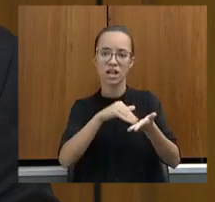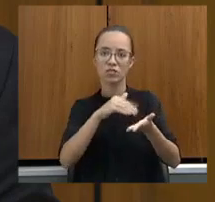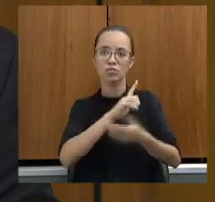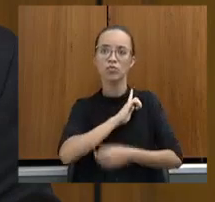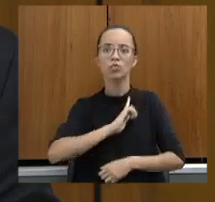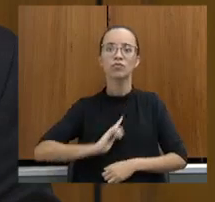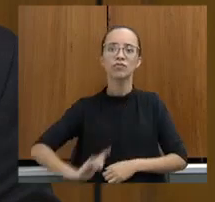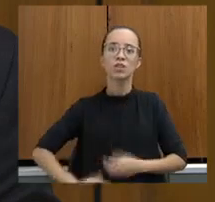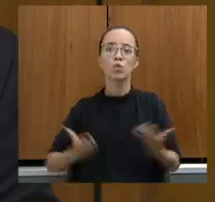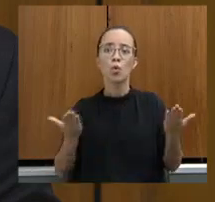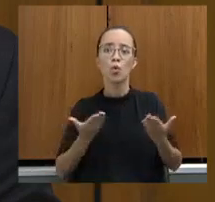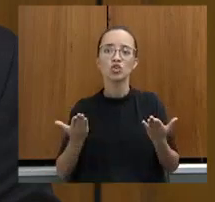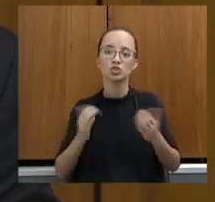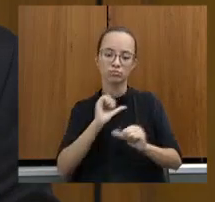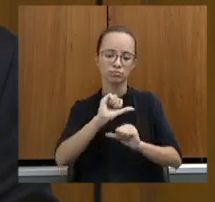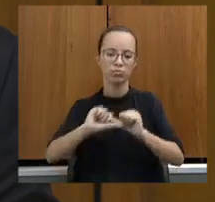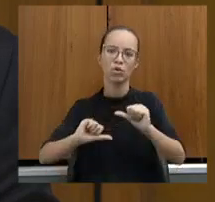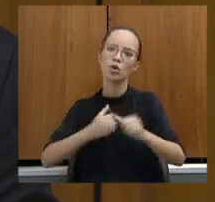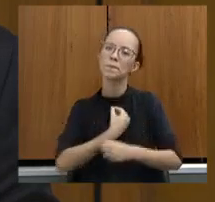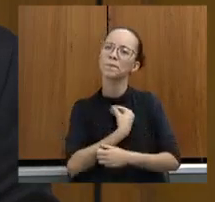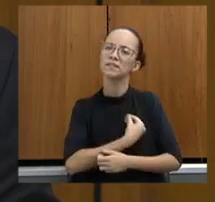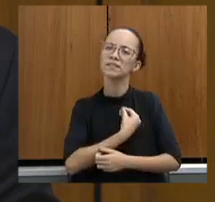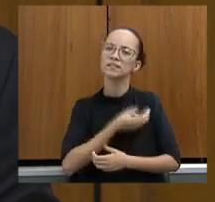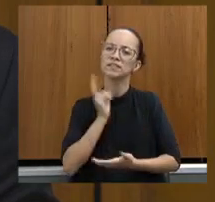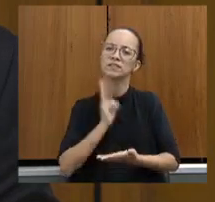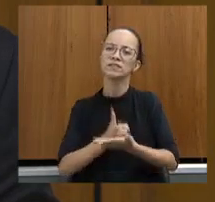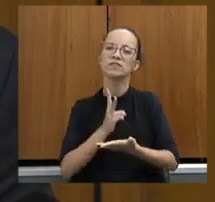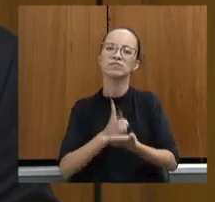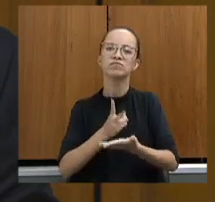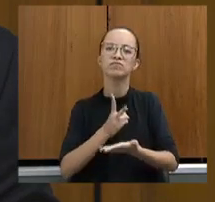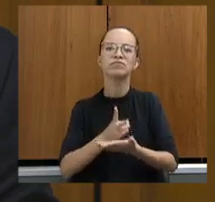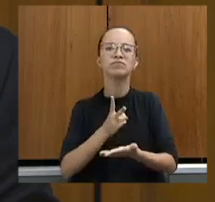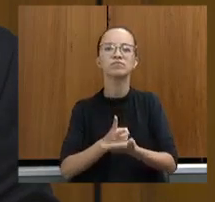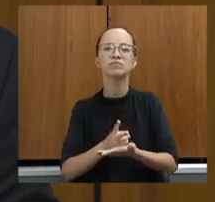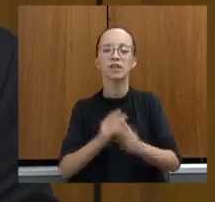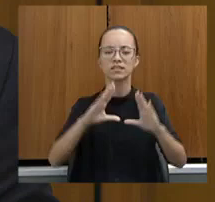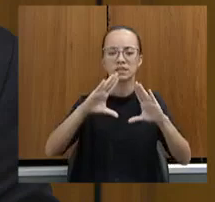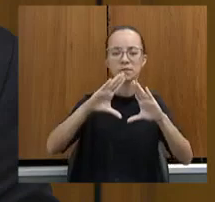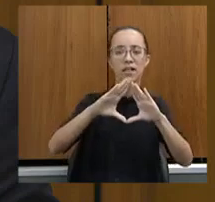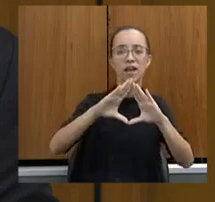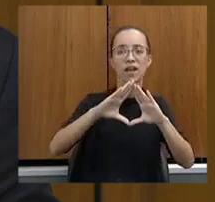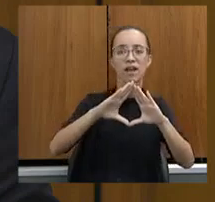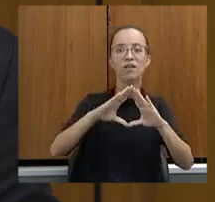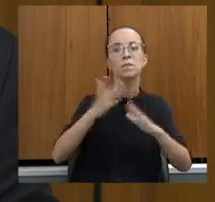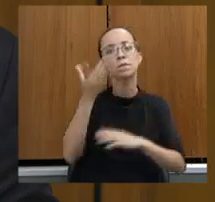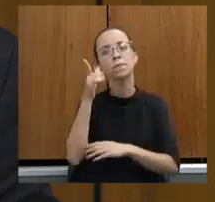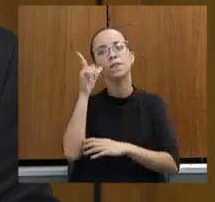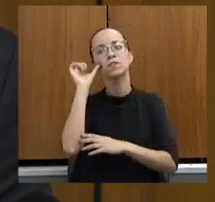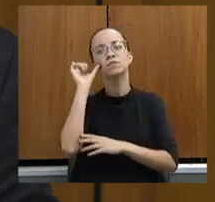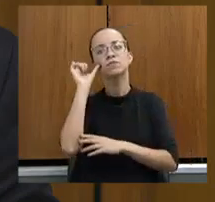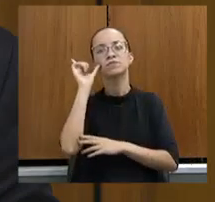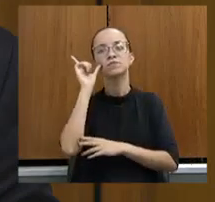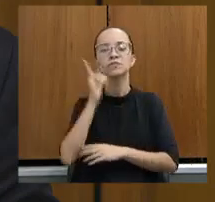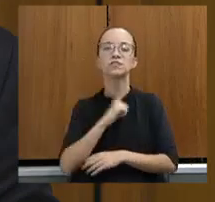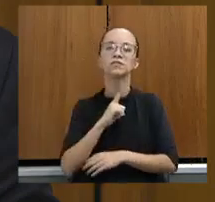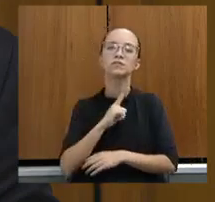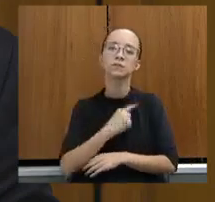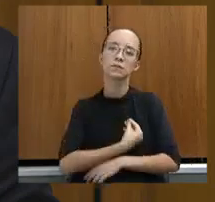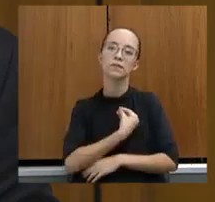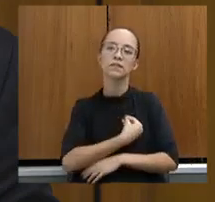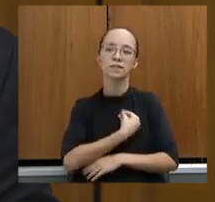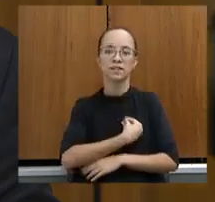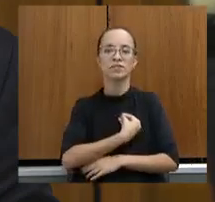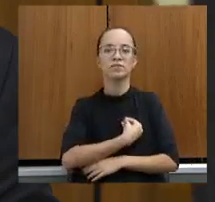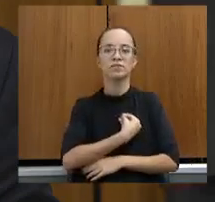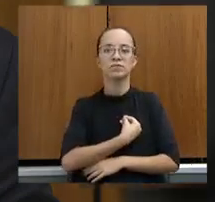governo que o tempo todo vem Assembleia ontem mesmo nós tivemos a presença